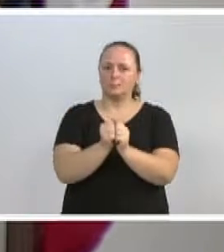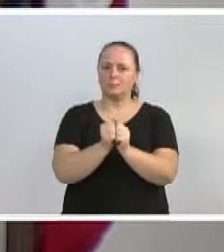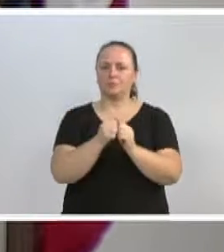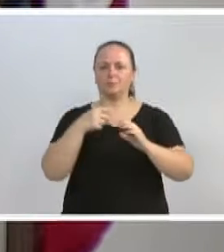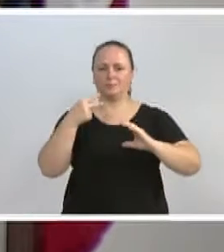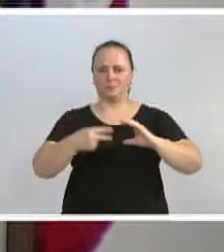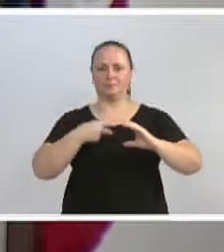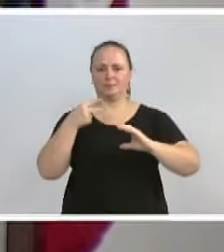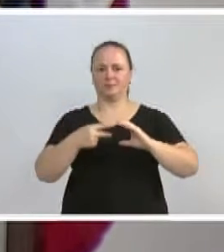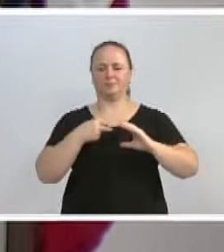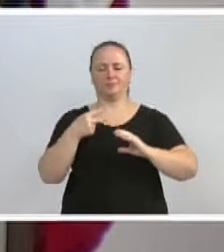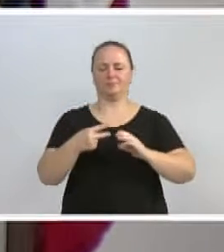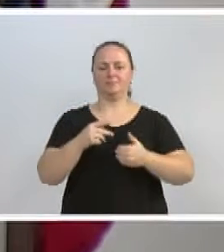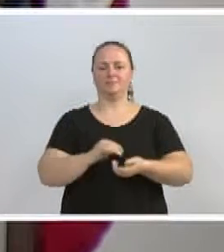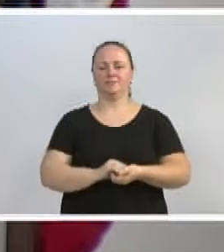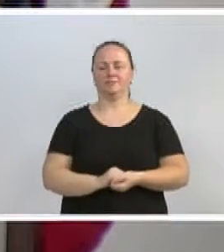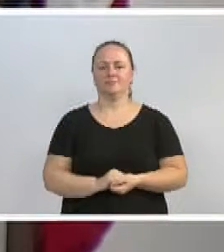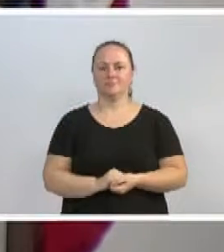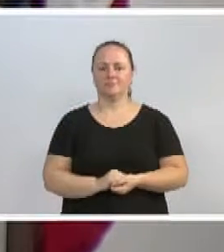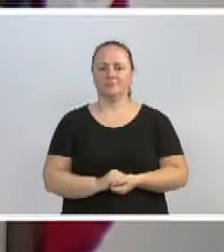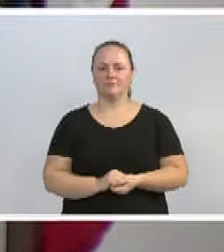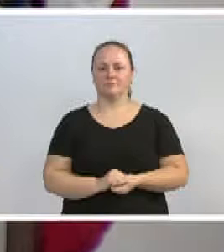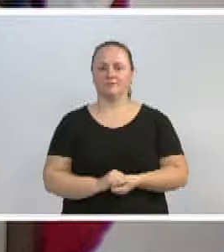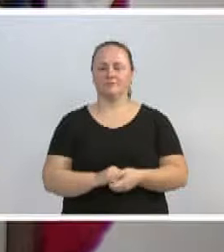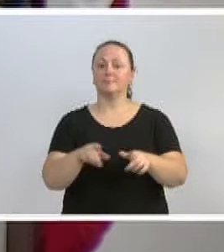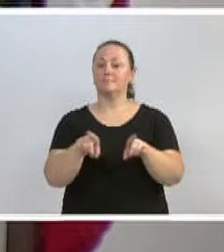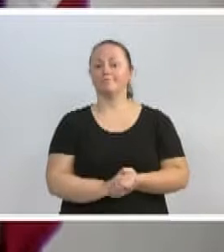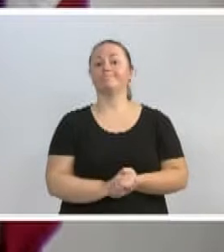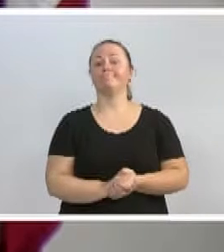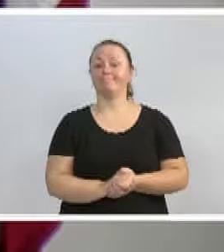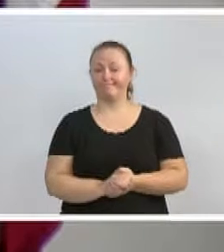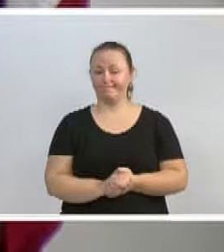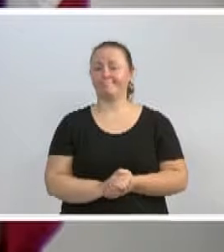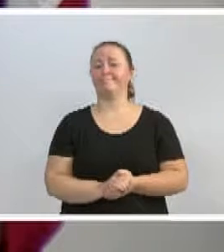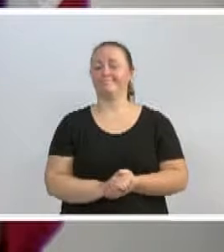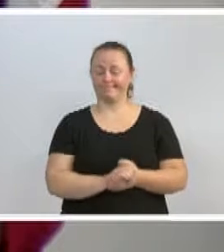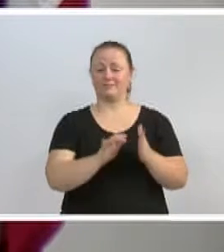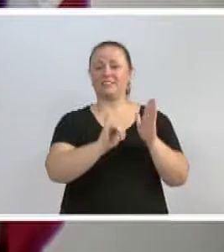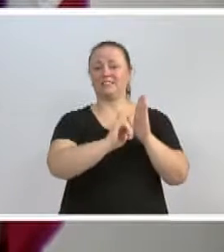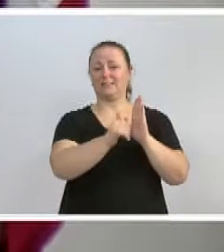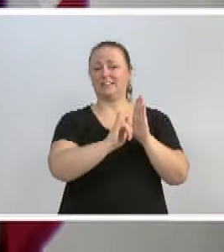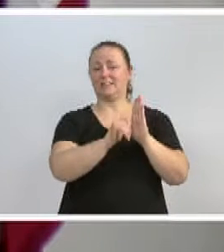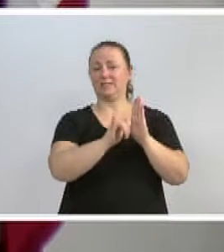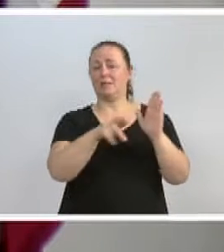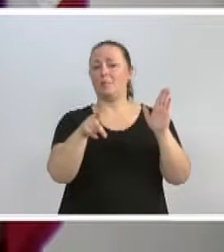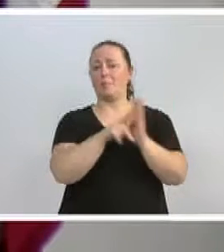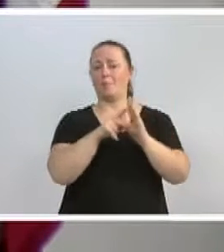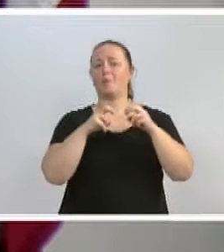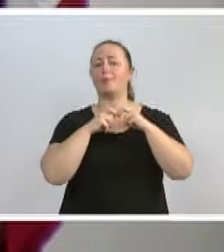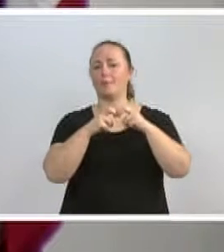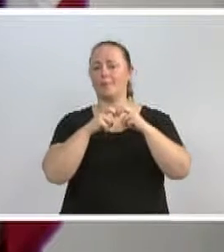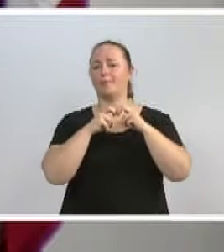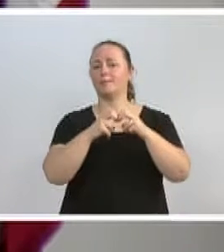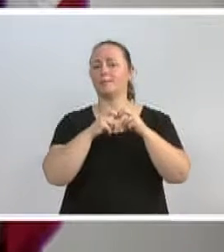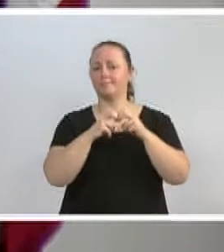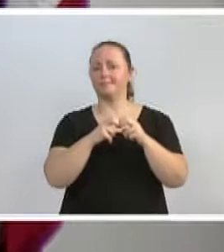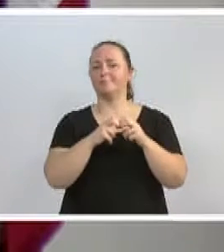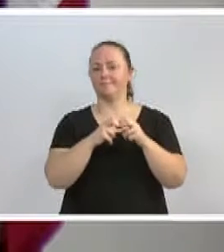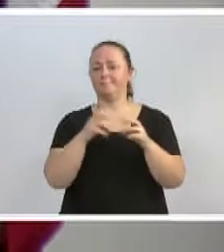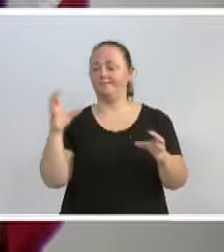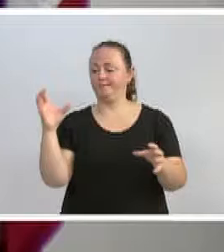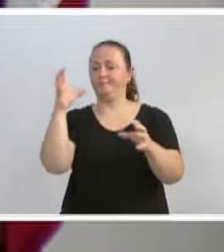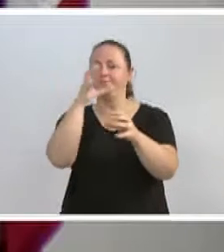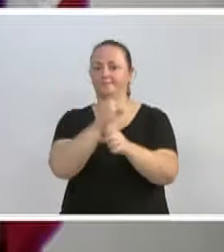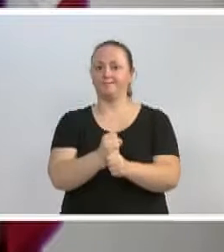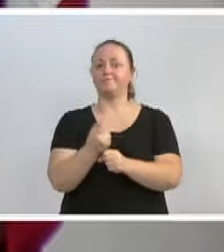concessão da duplicação da br 470 o parlamentar vanderlei de oliveira falou sobre os perigos do novo